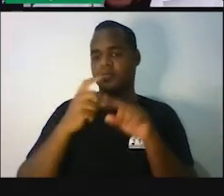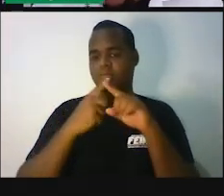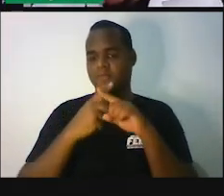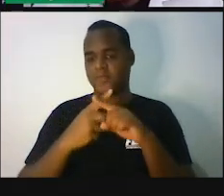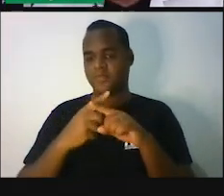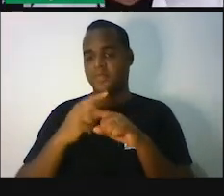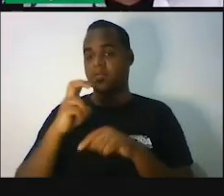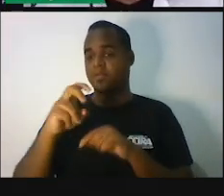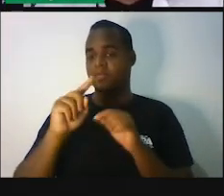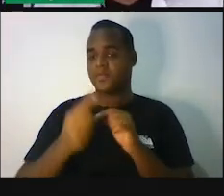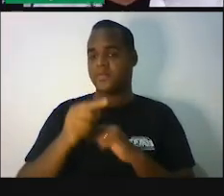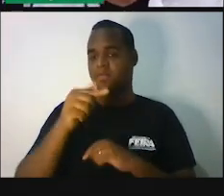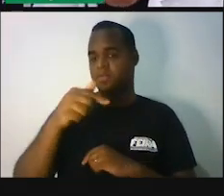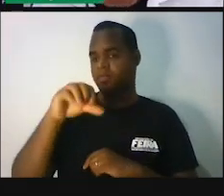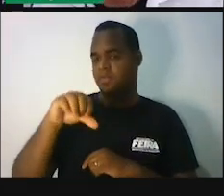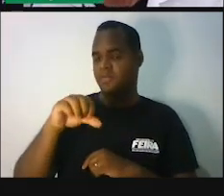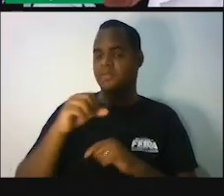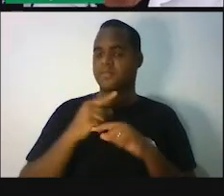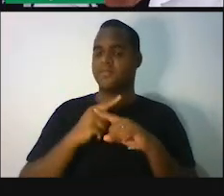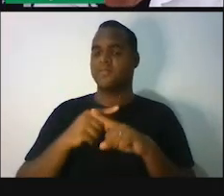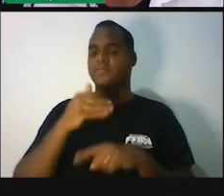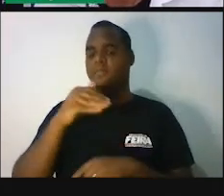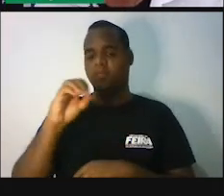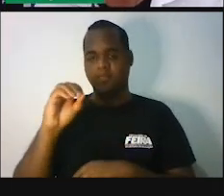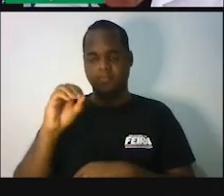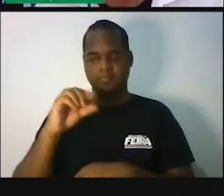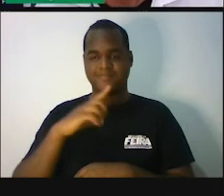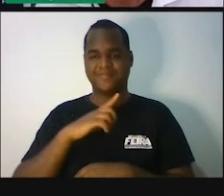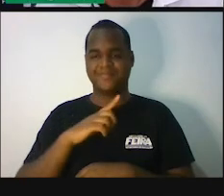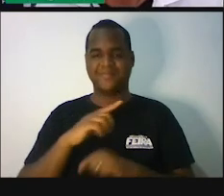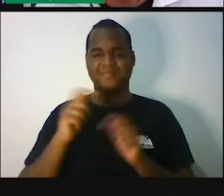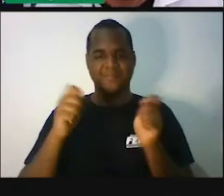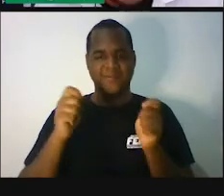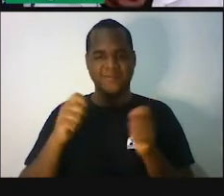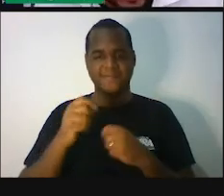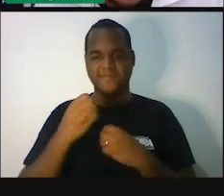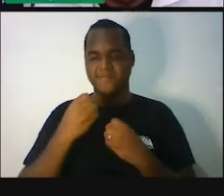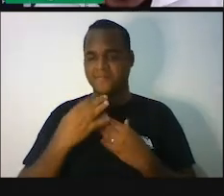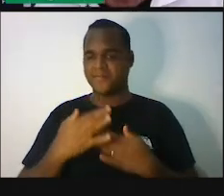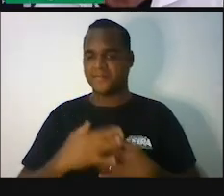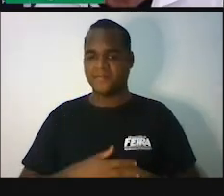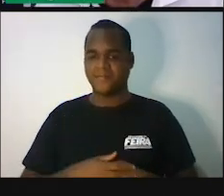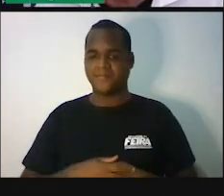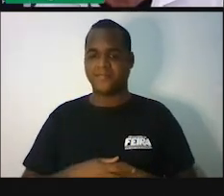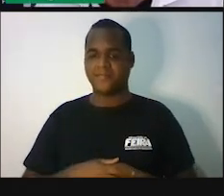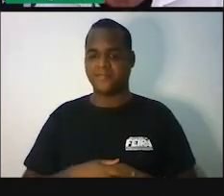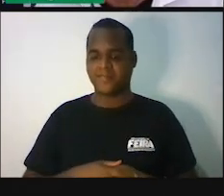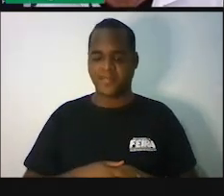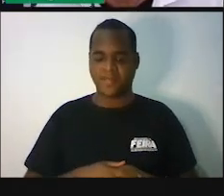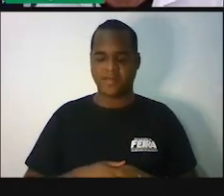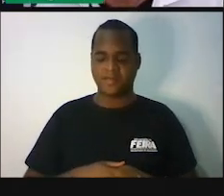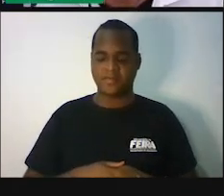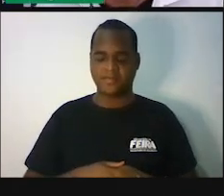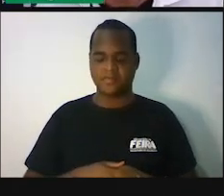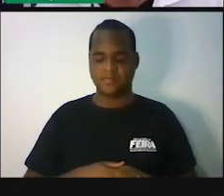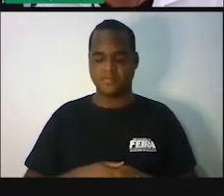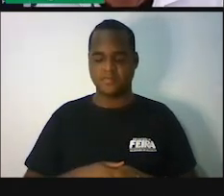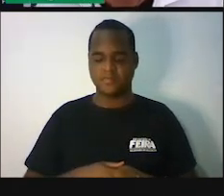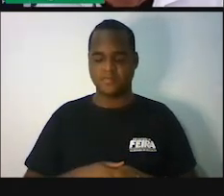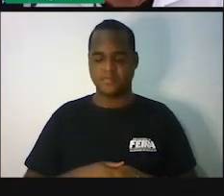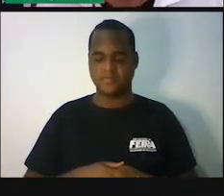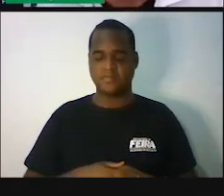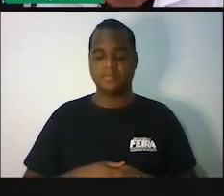5,79 vezes 10. Belezinha, belezinha. Me parece que agora as coisas estão